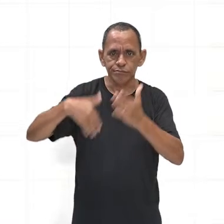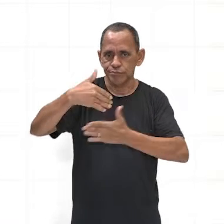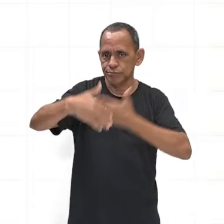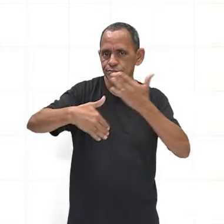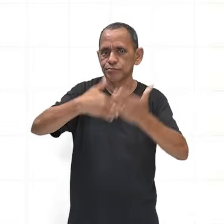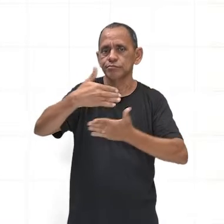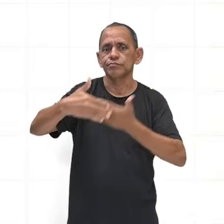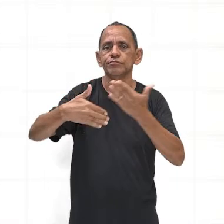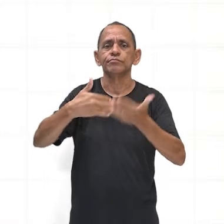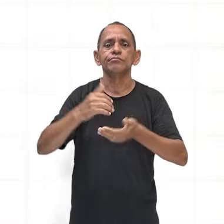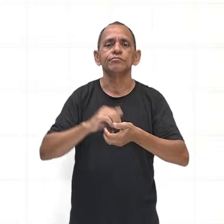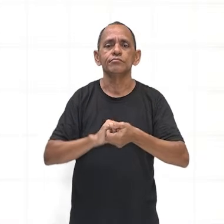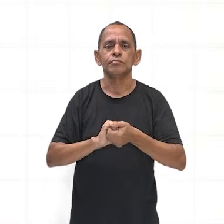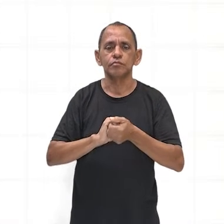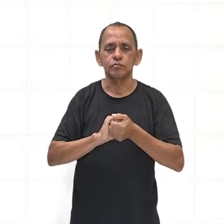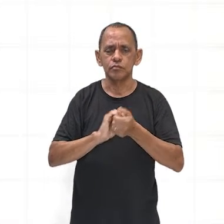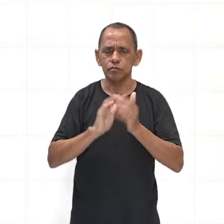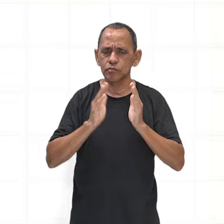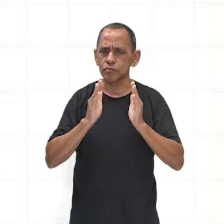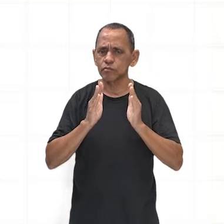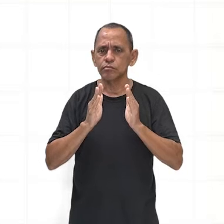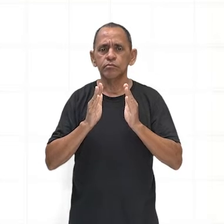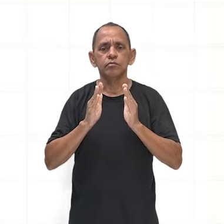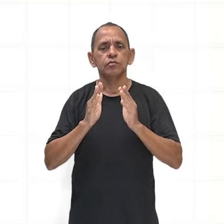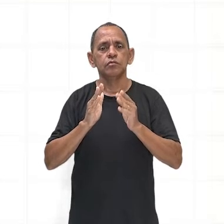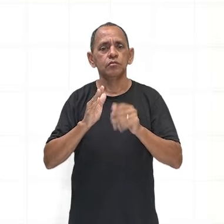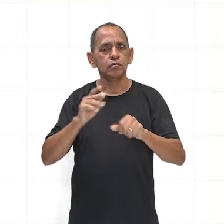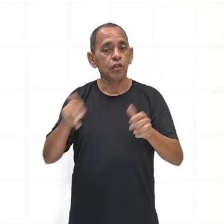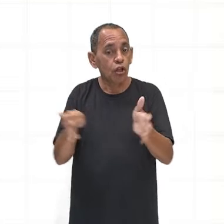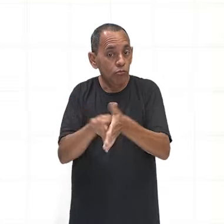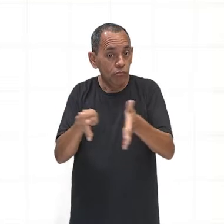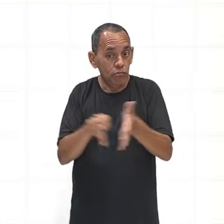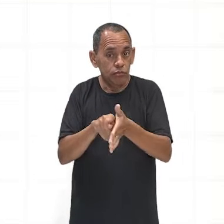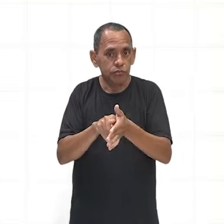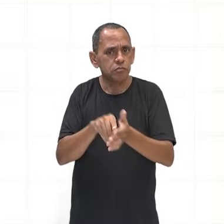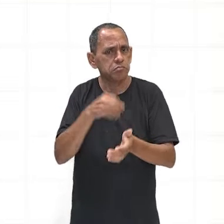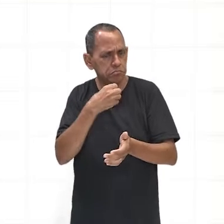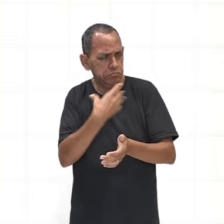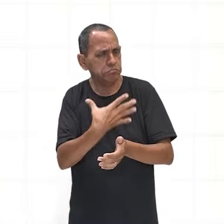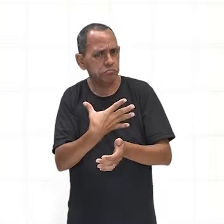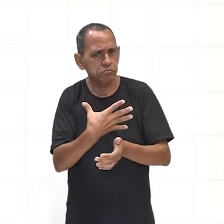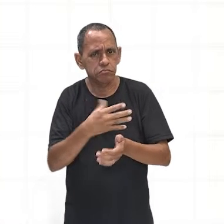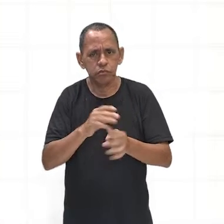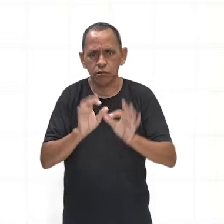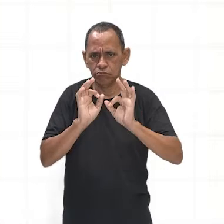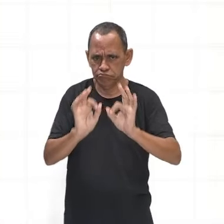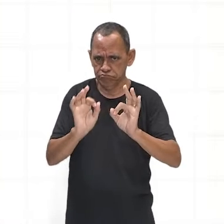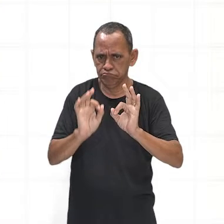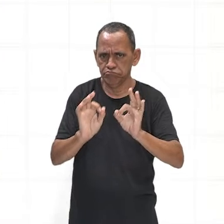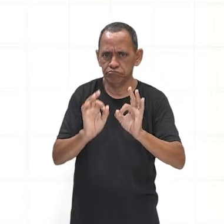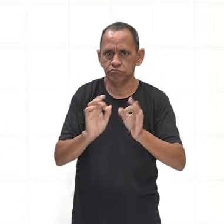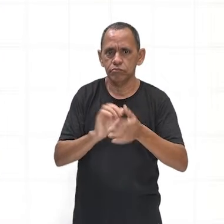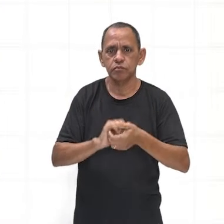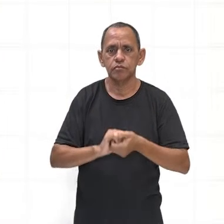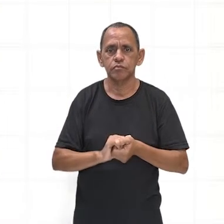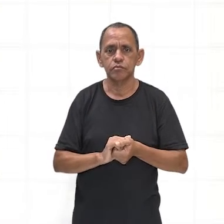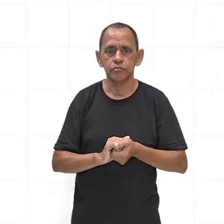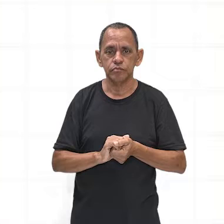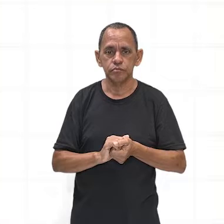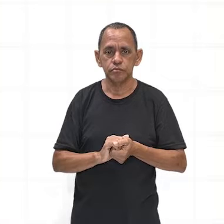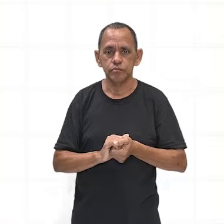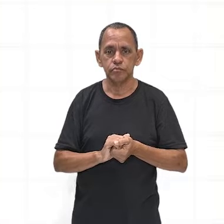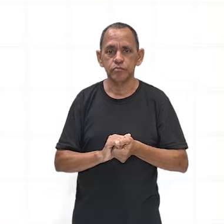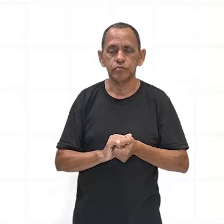calendários altamente precisos e complexos, tá? Os calendários maias refletiam